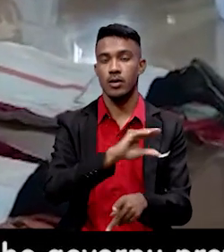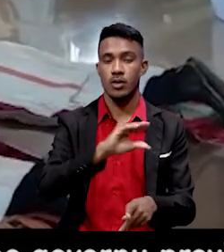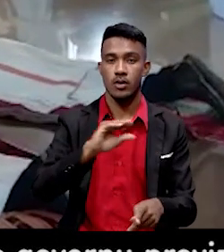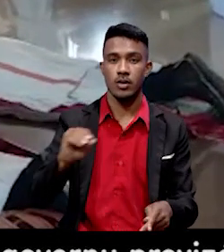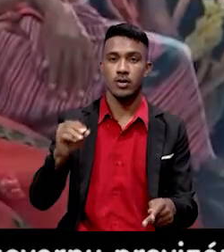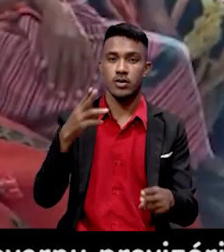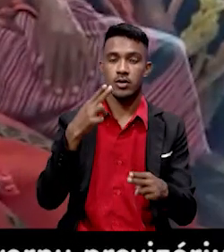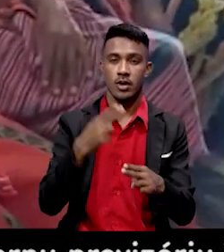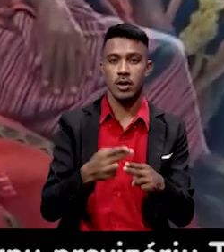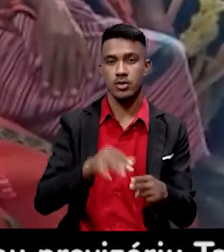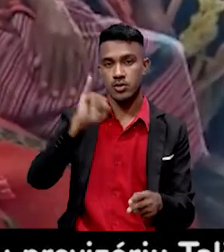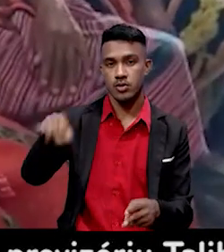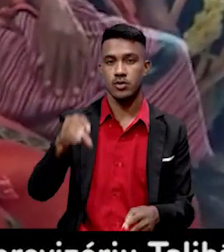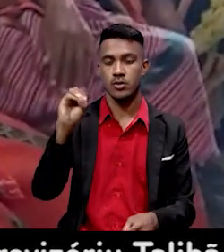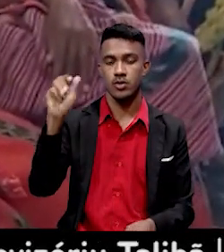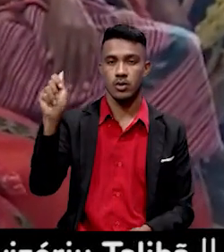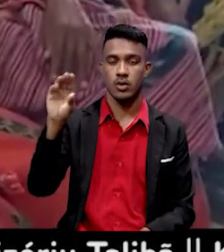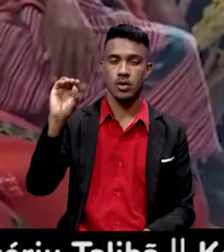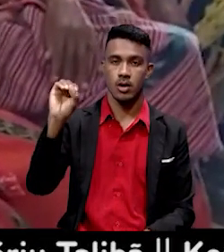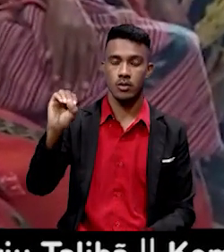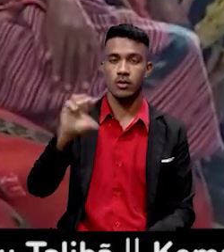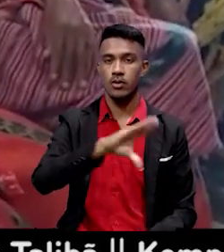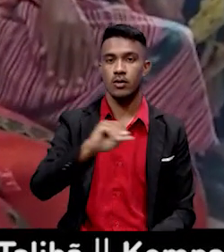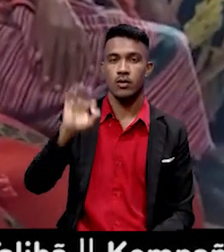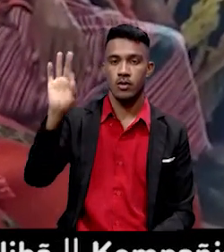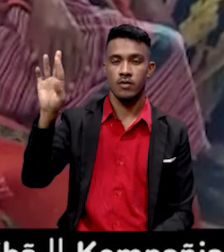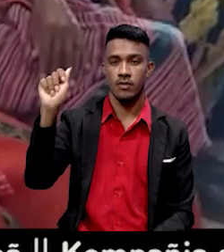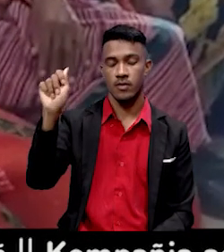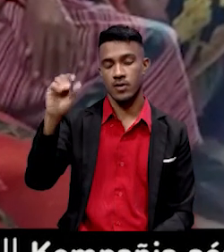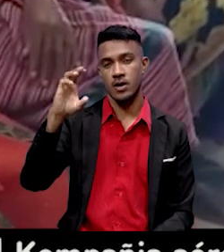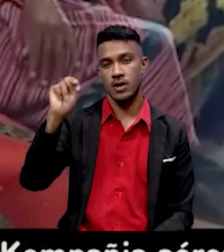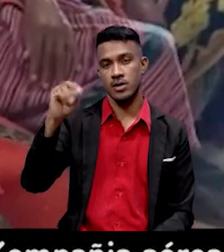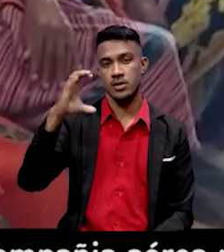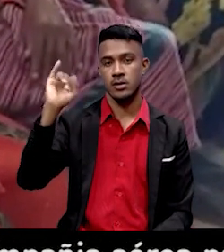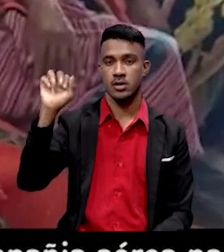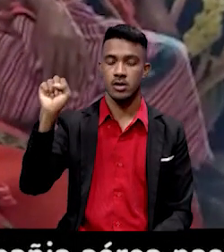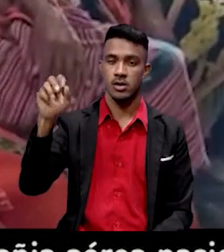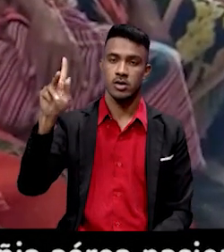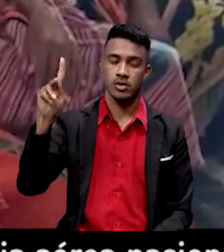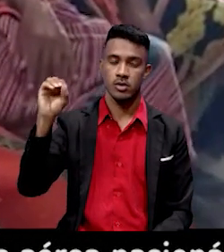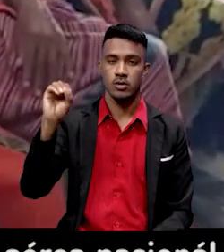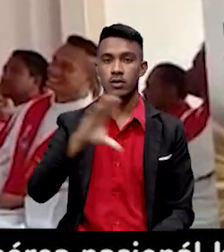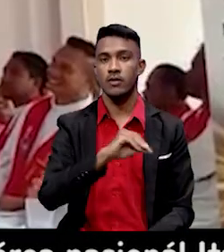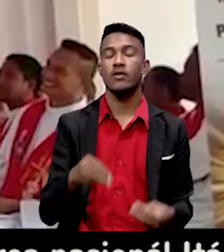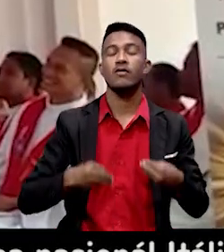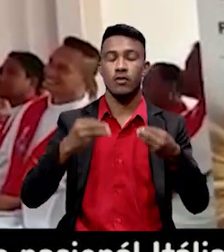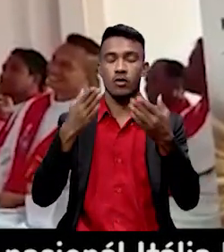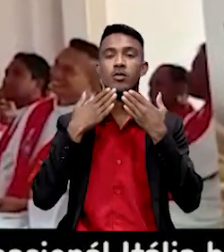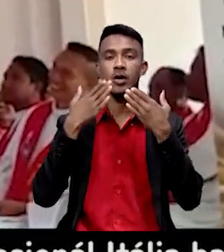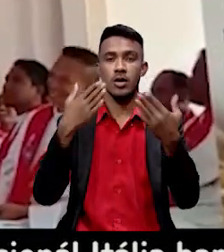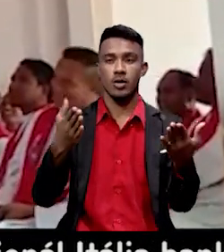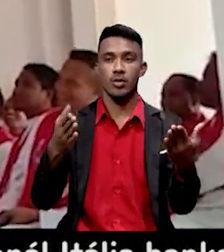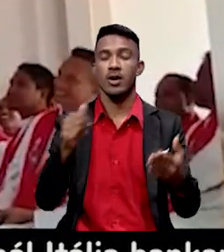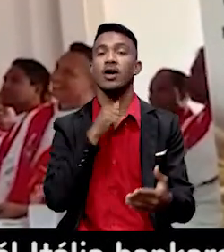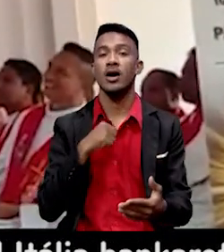do Nascimento. Afuen misa ordenasaun baradu komunidade mauloko mabisi Dom Norberto hato brigado ba familia bot husi amululik fong nain